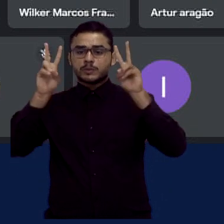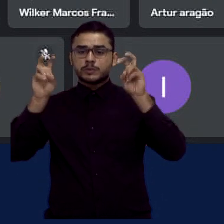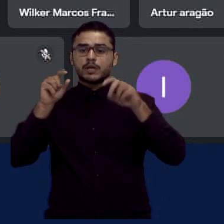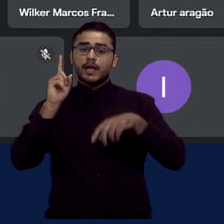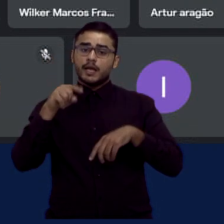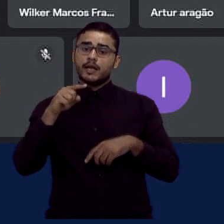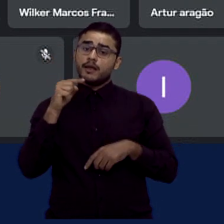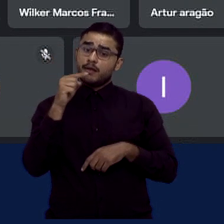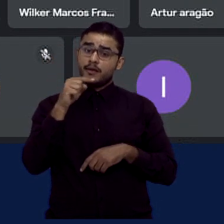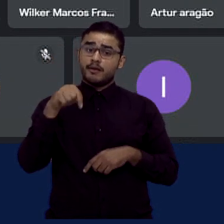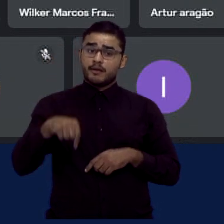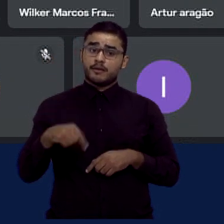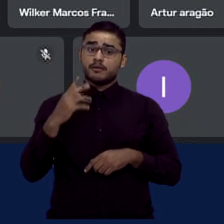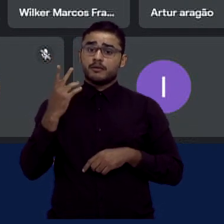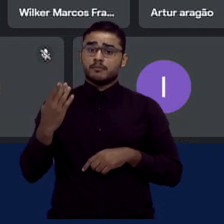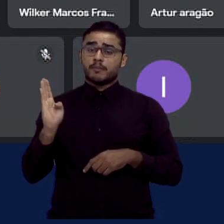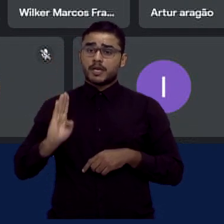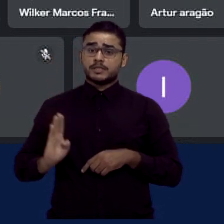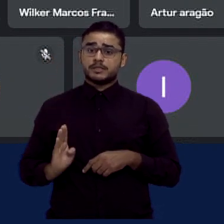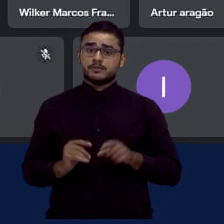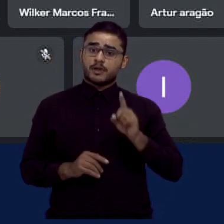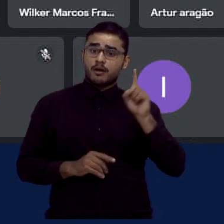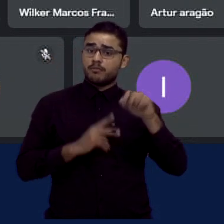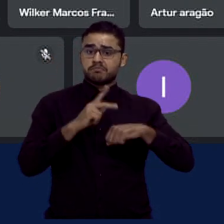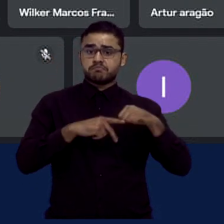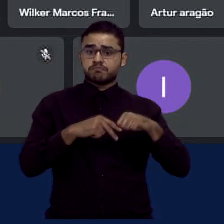Aliás, basidades desses.